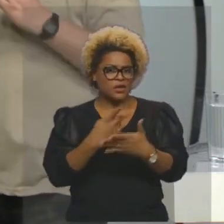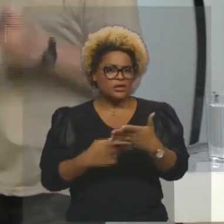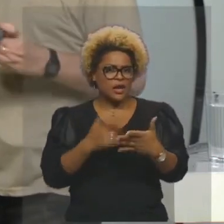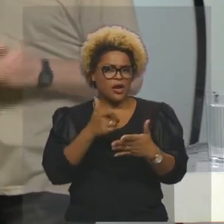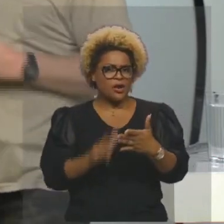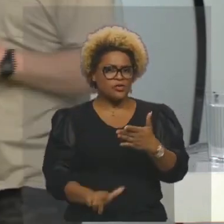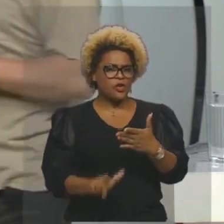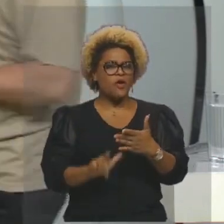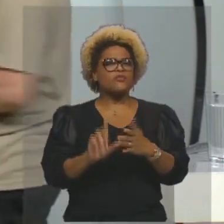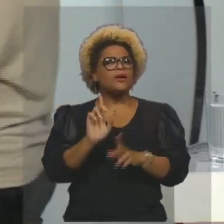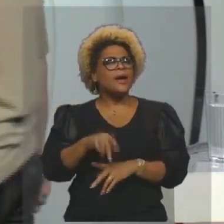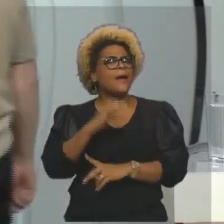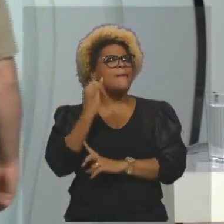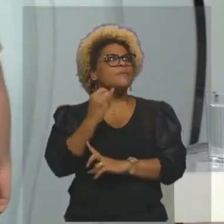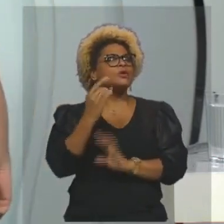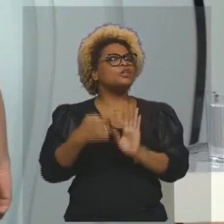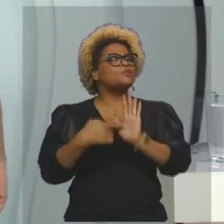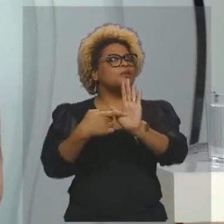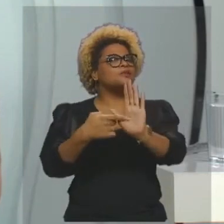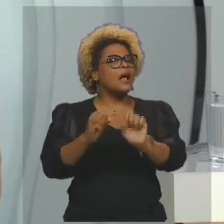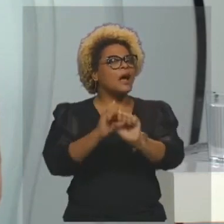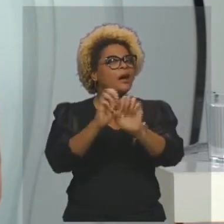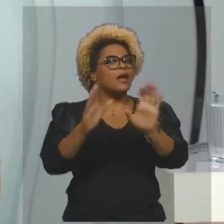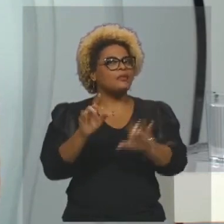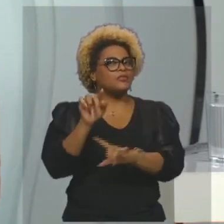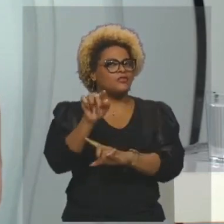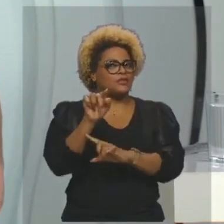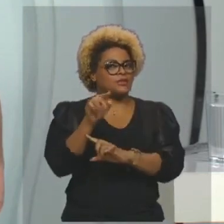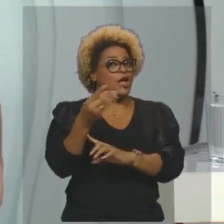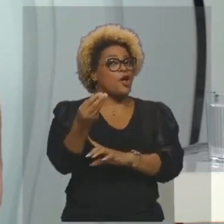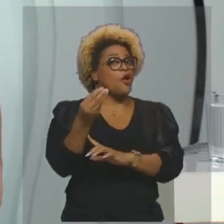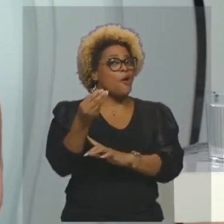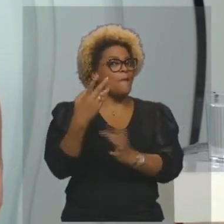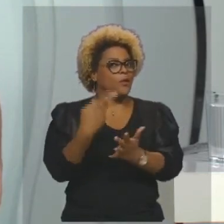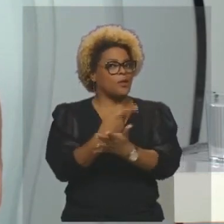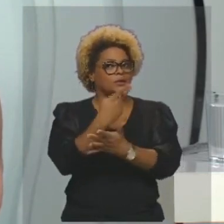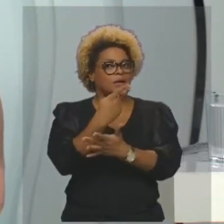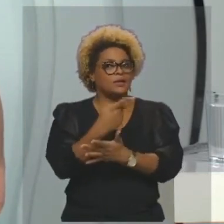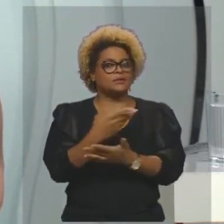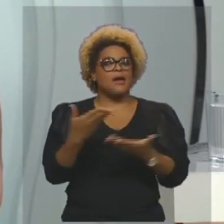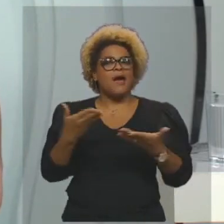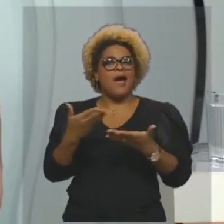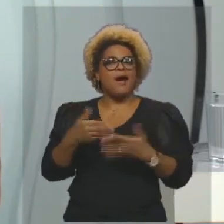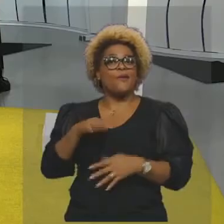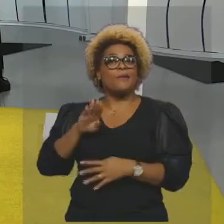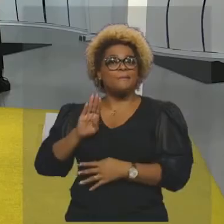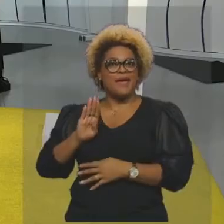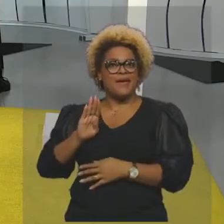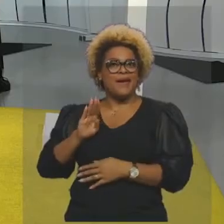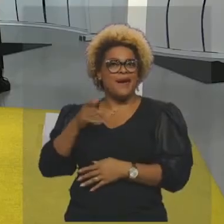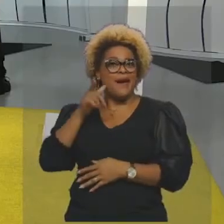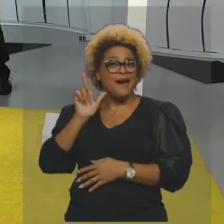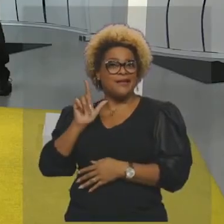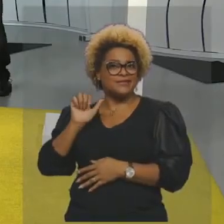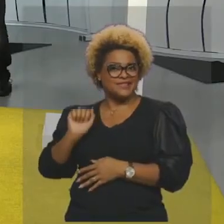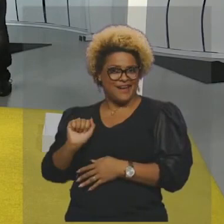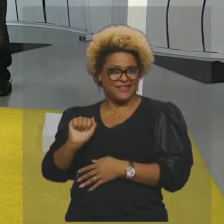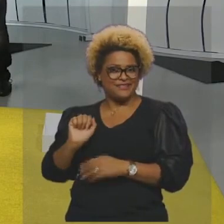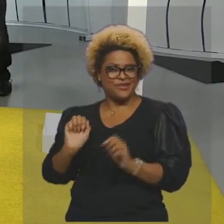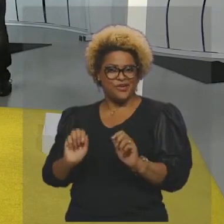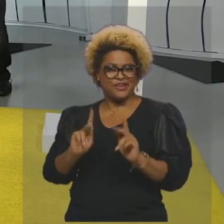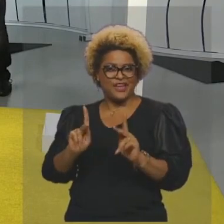mostrar com clareza o que está acontecendo. Então, olha só, agora eu estou na letra B, tá, gente? Aqui lá tudo foi a letra A. Então, aqui, letra